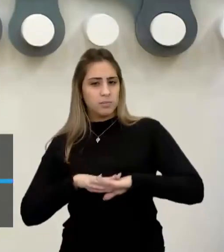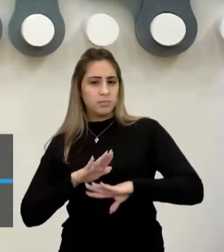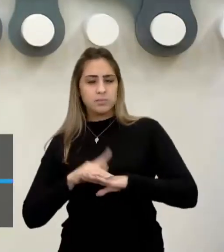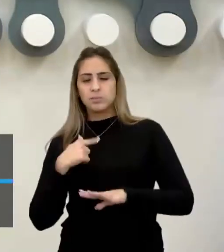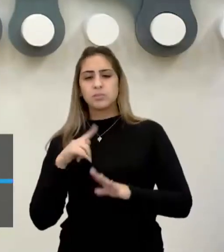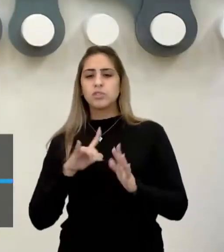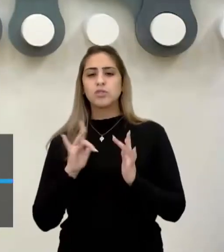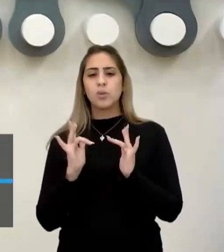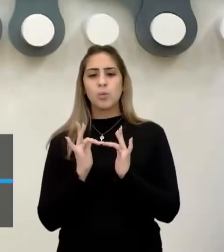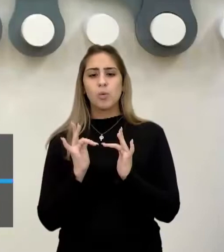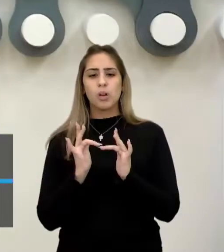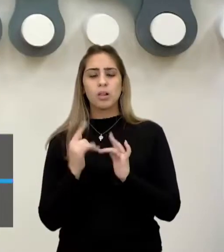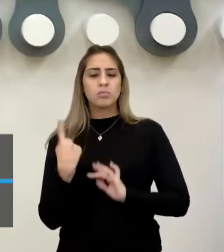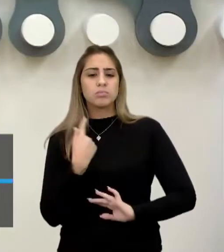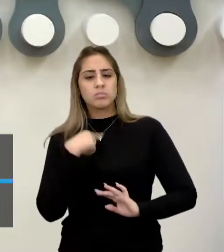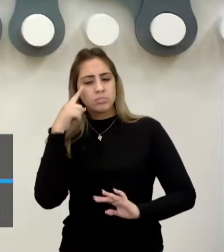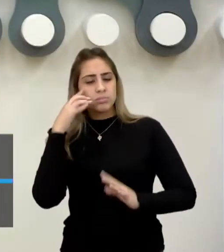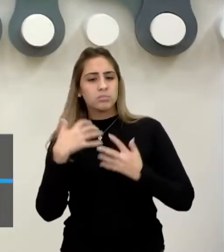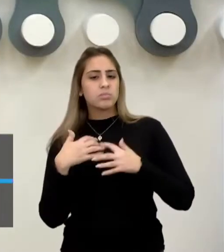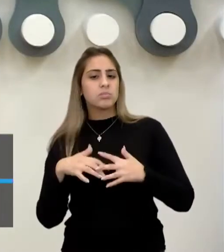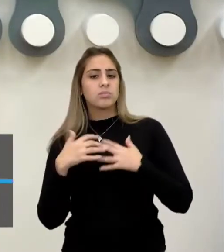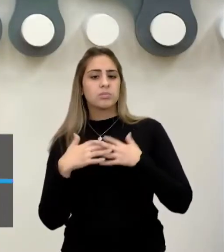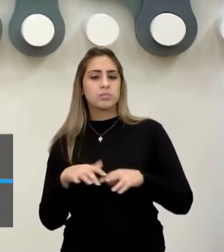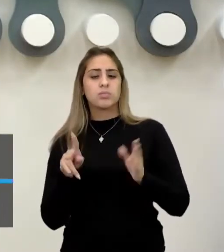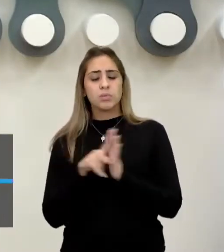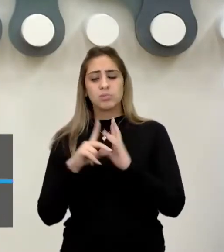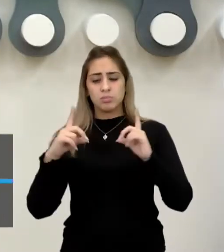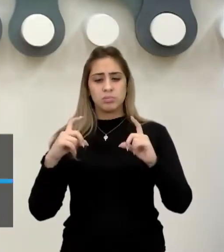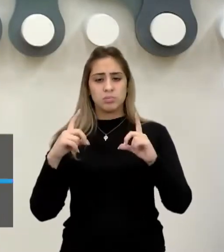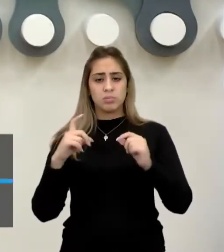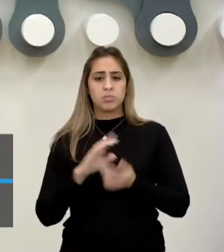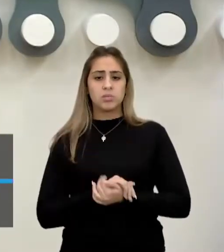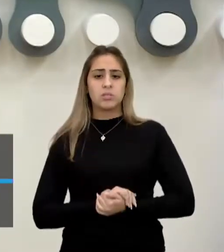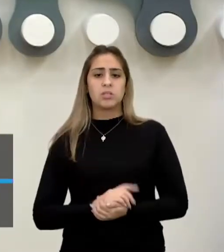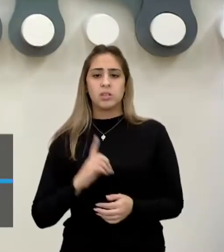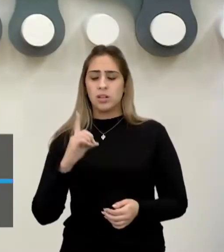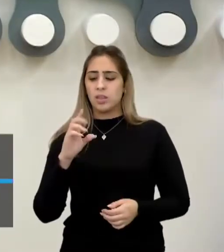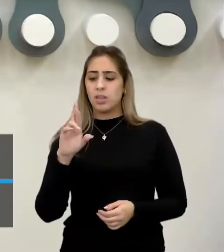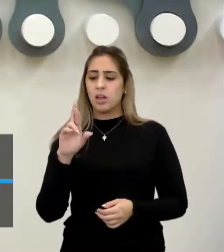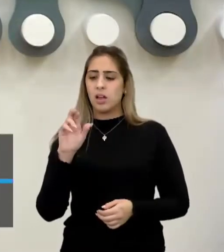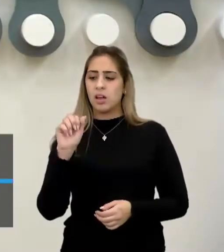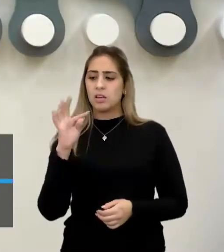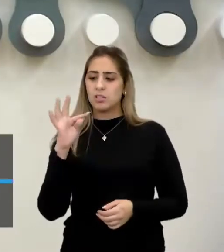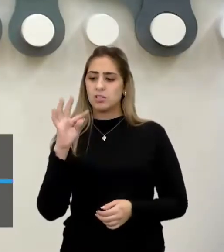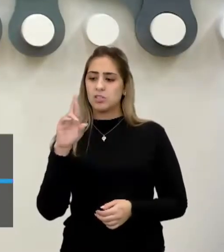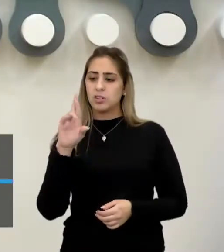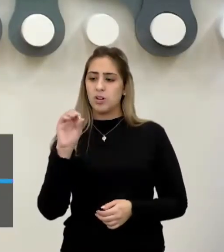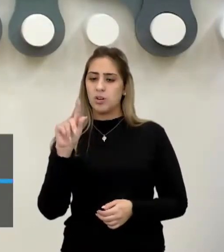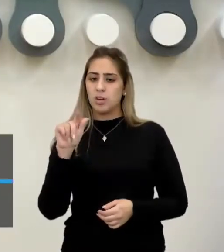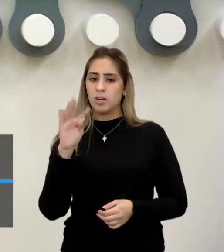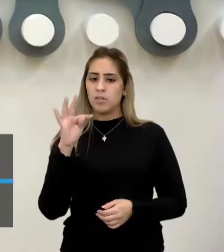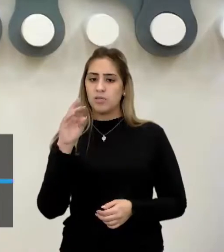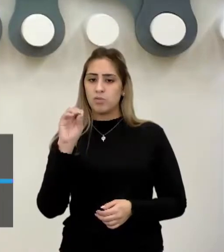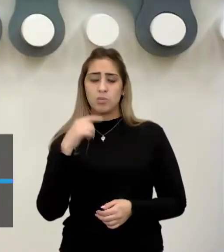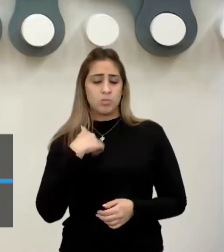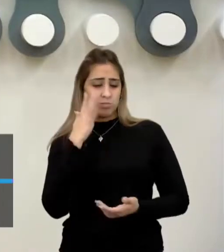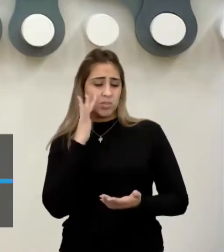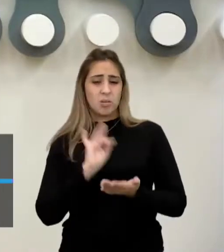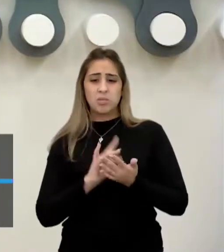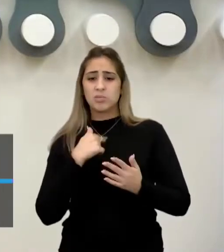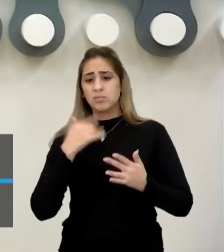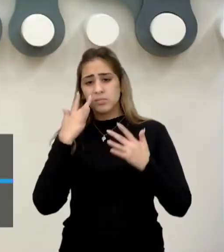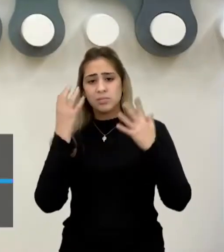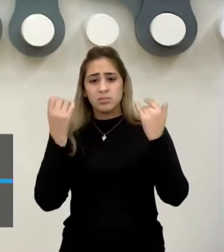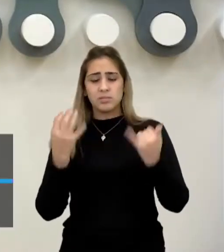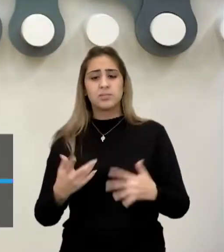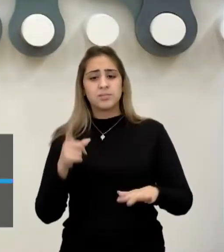tive contato, né? Se a gente for pensar o próprio datilógrafo, minha tia era datilógrafo. O que é um datilógrafo? Eu, sinceramente, não sei explicar. Porque ela